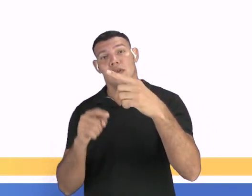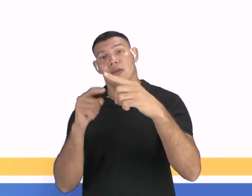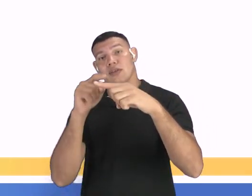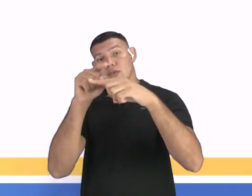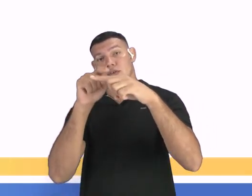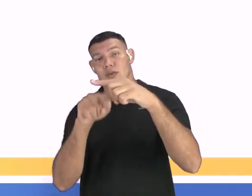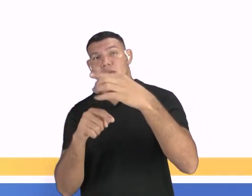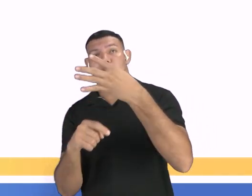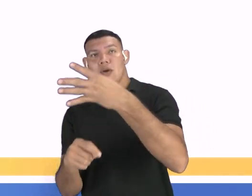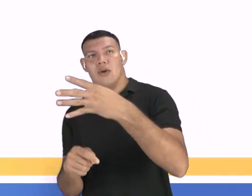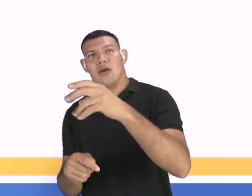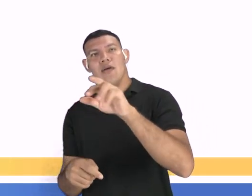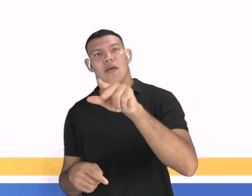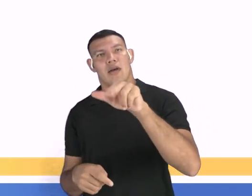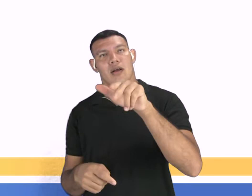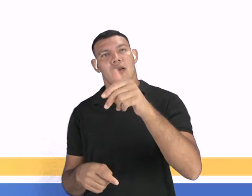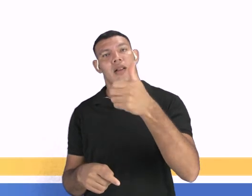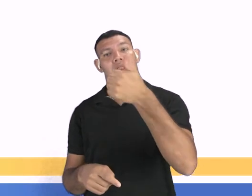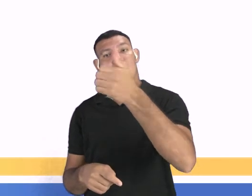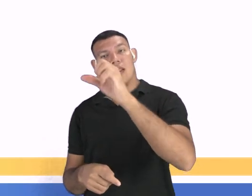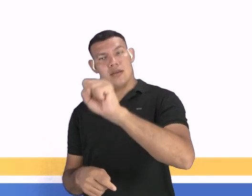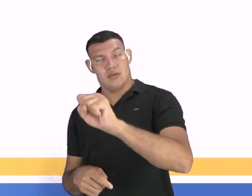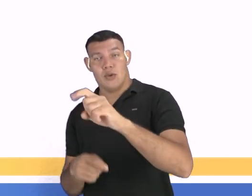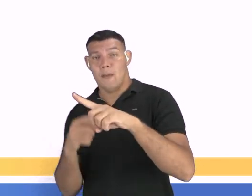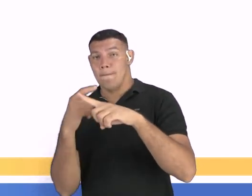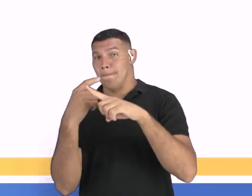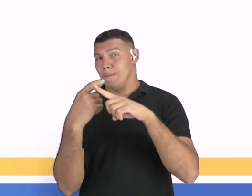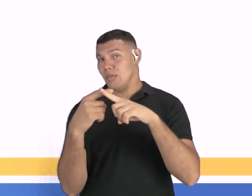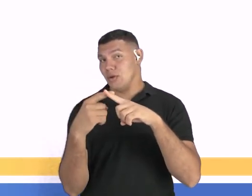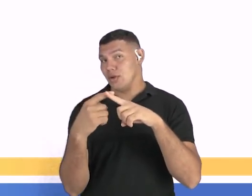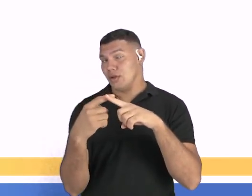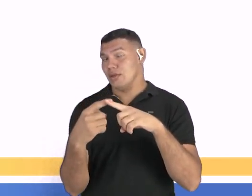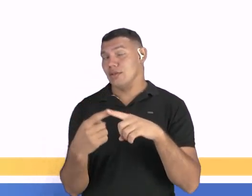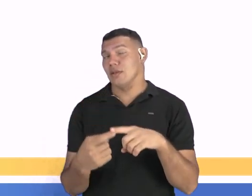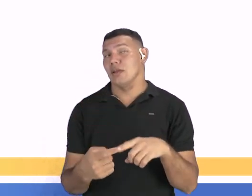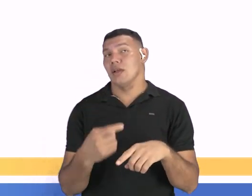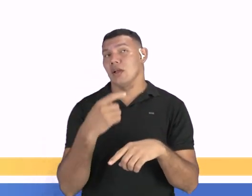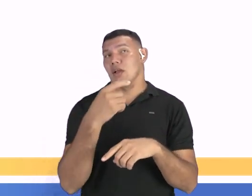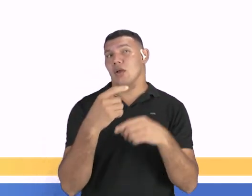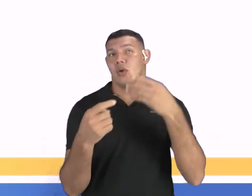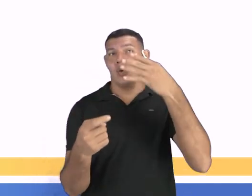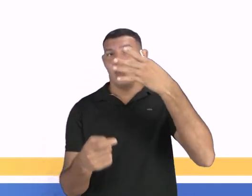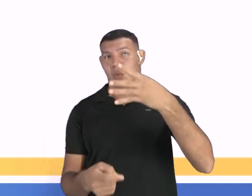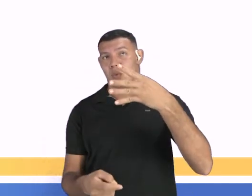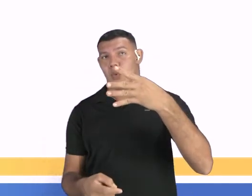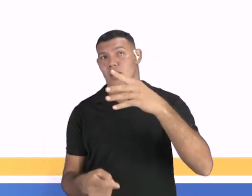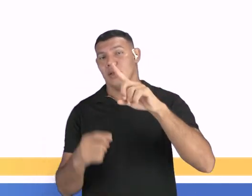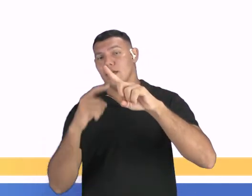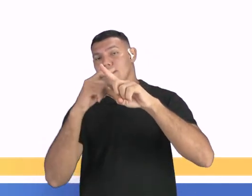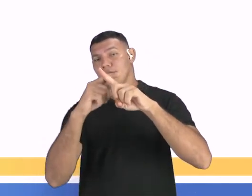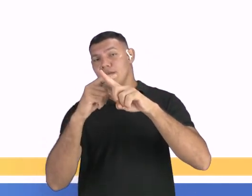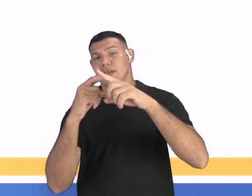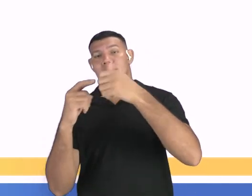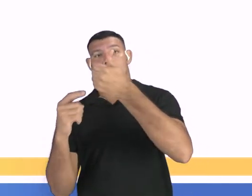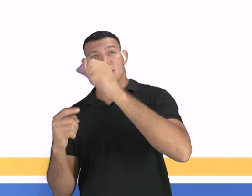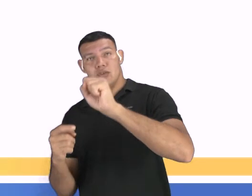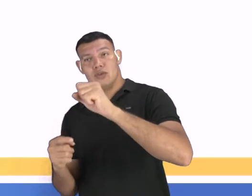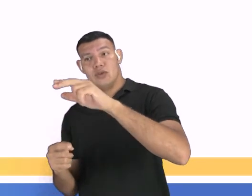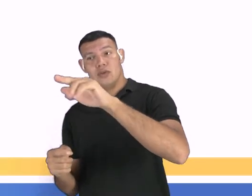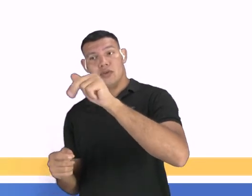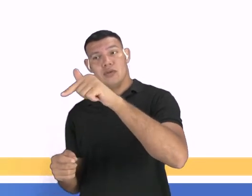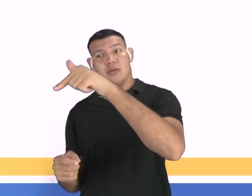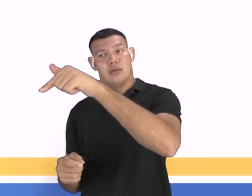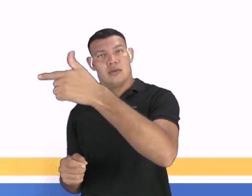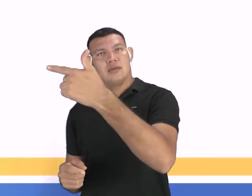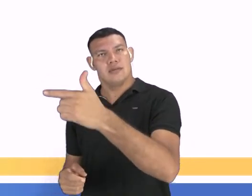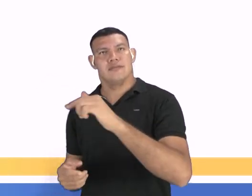18, já que 4 vezes 18 é igual a 72. Ainda temos alguns